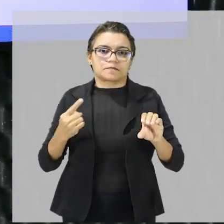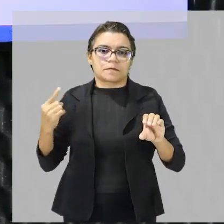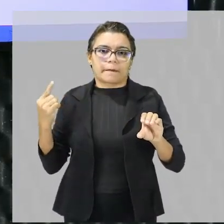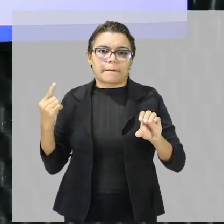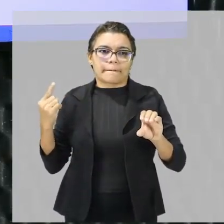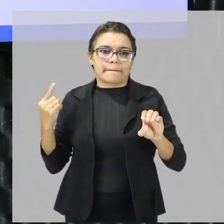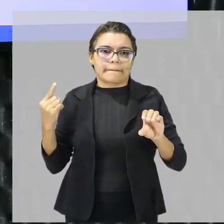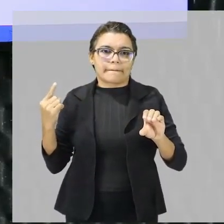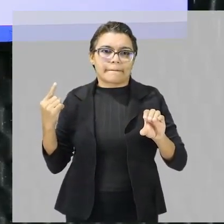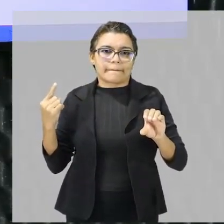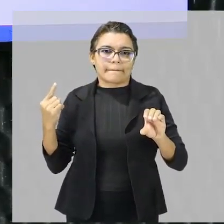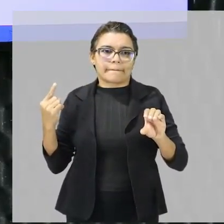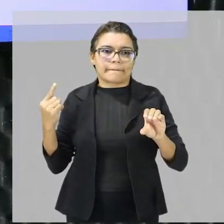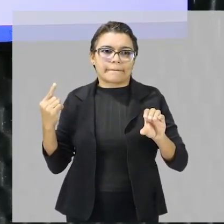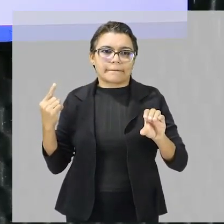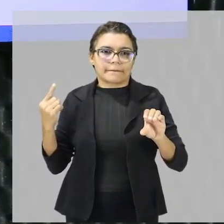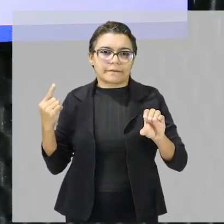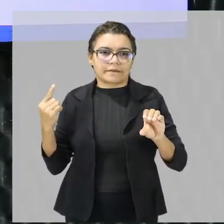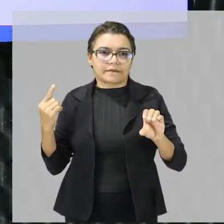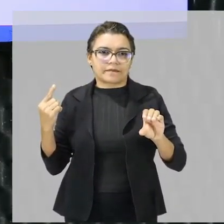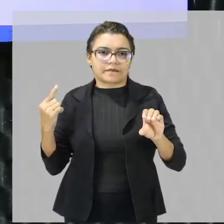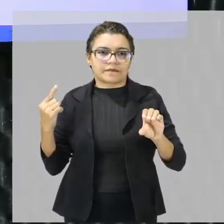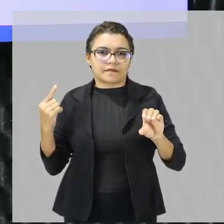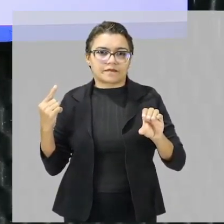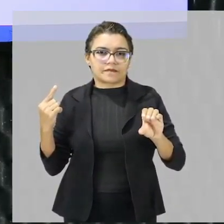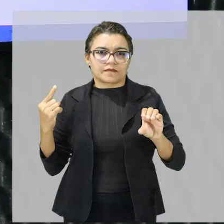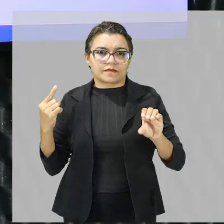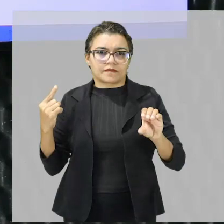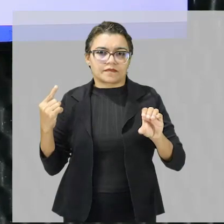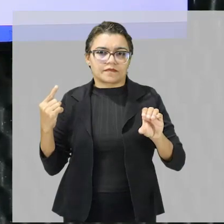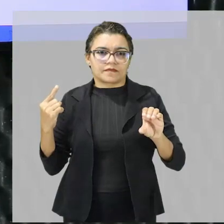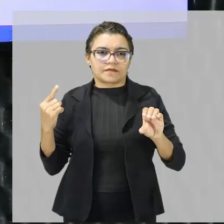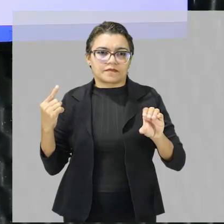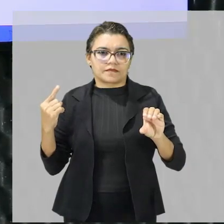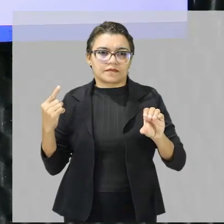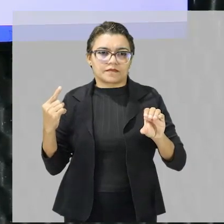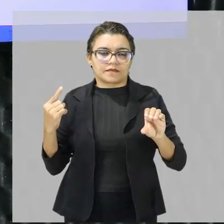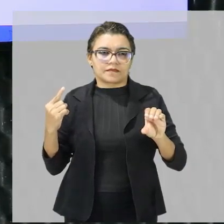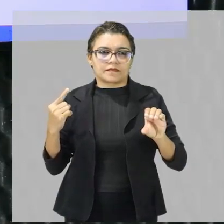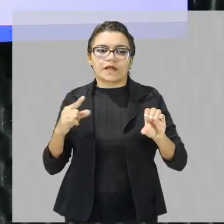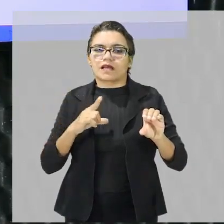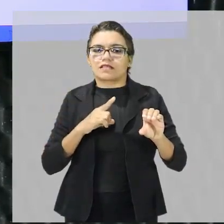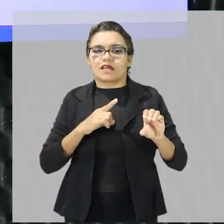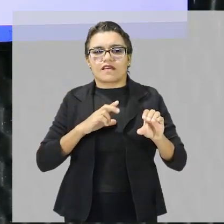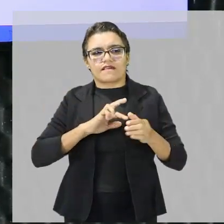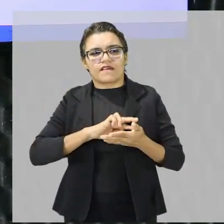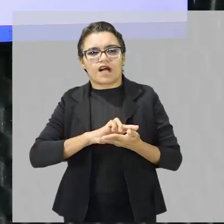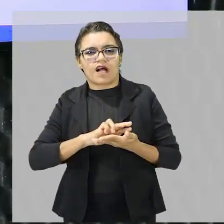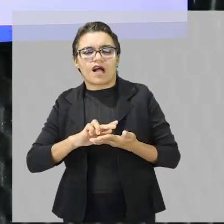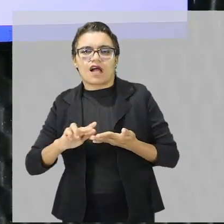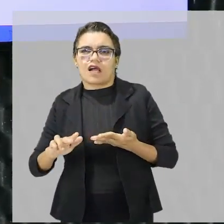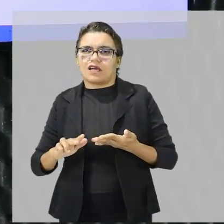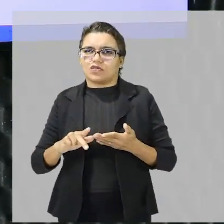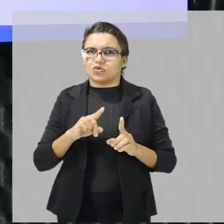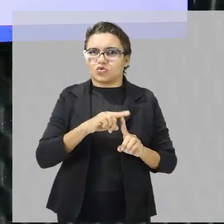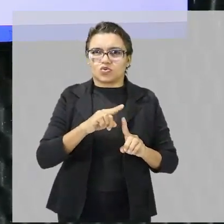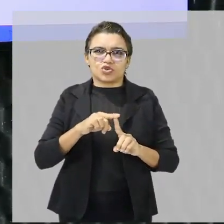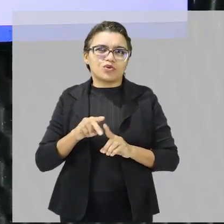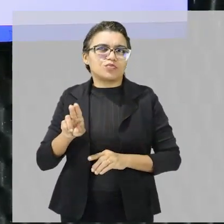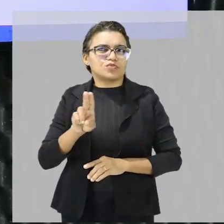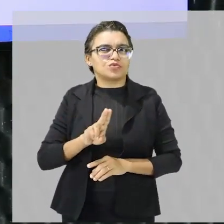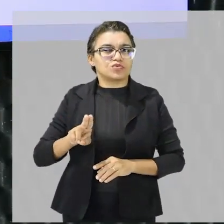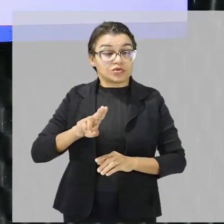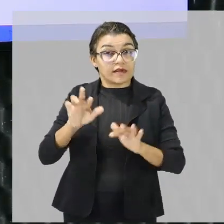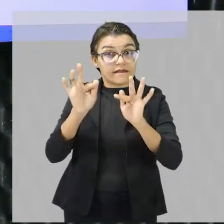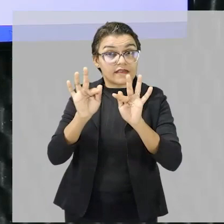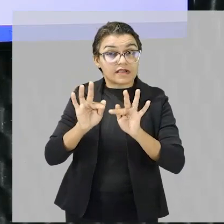Utilitarista, pragmática, prática, Jeremy Bentham, Stuart Mill, a utilidade, a felicidade para o